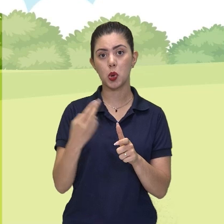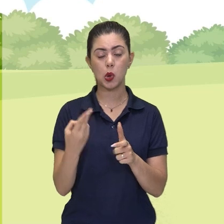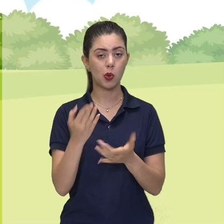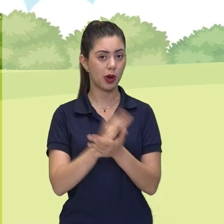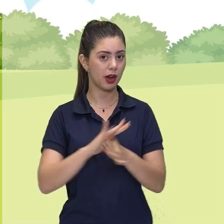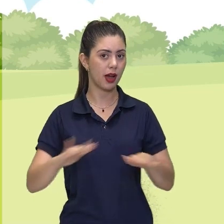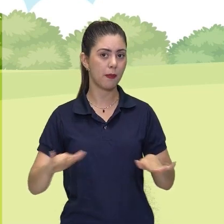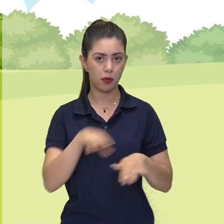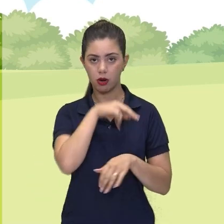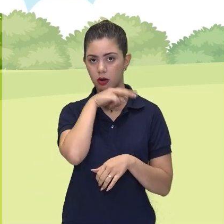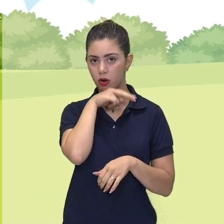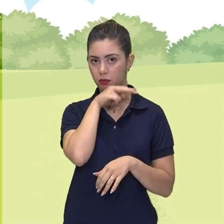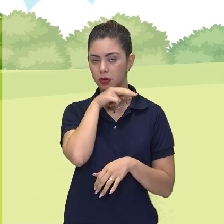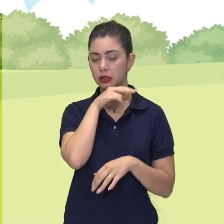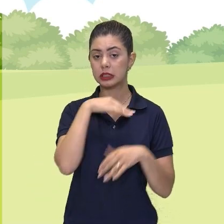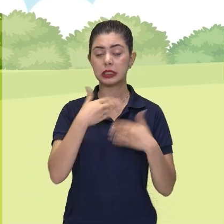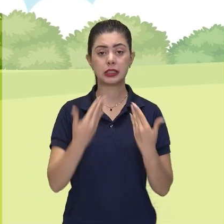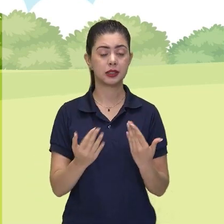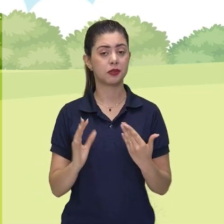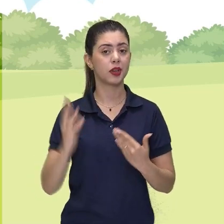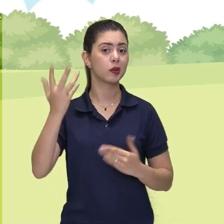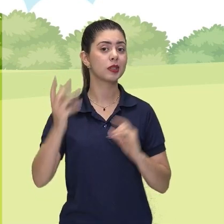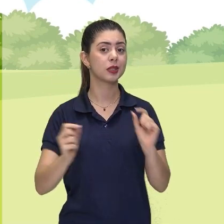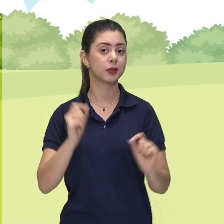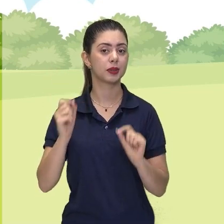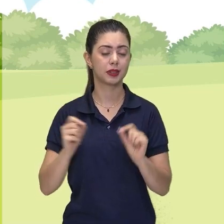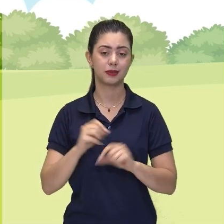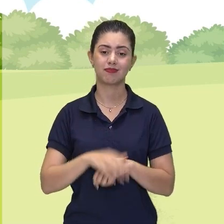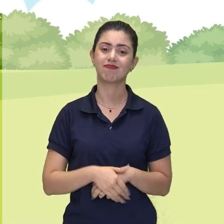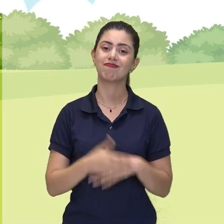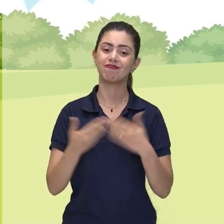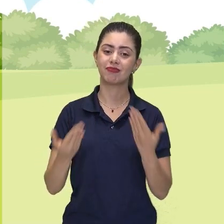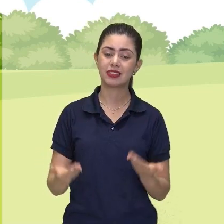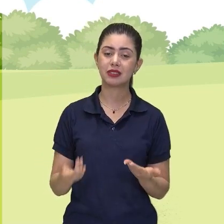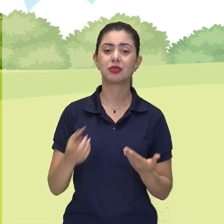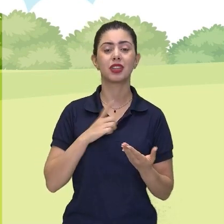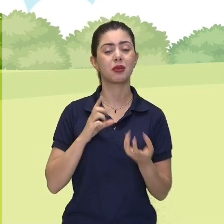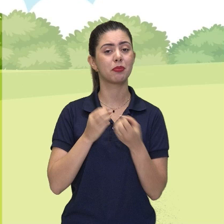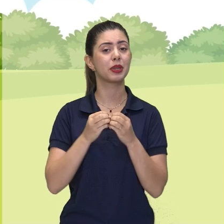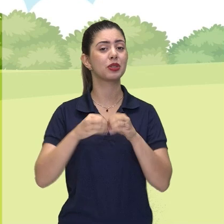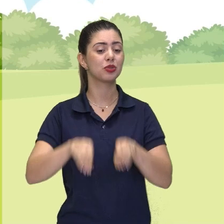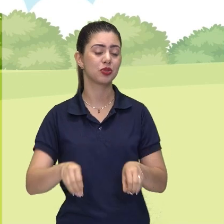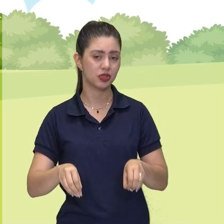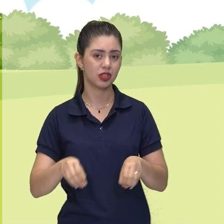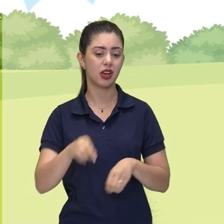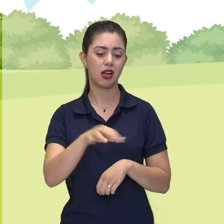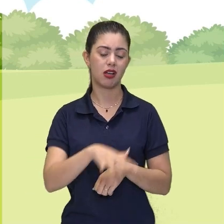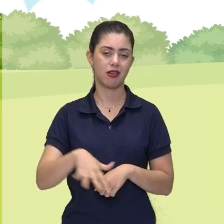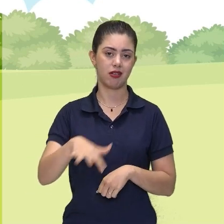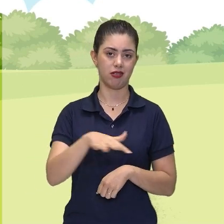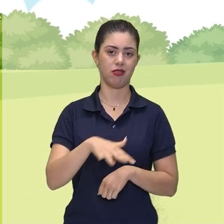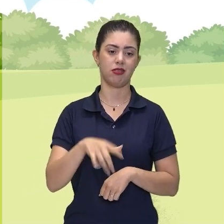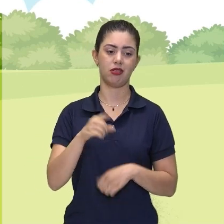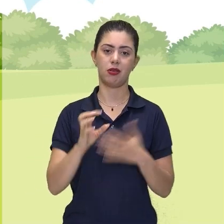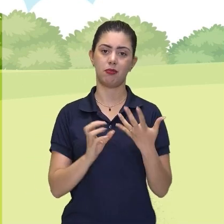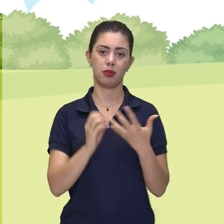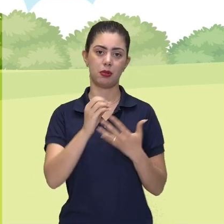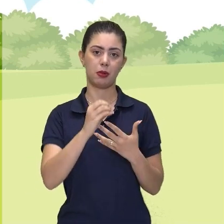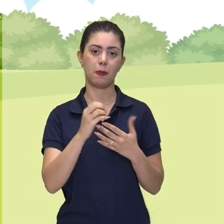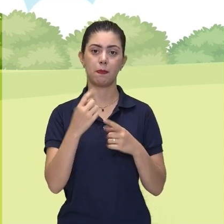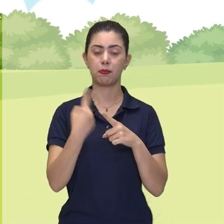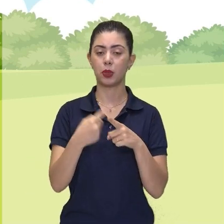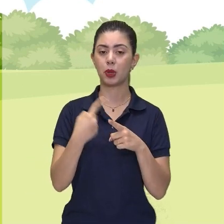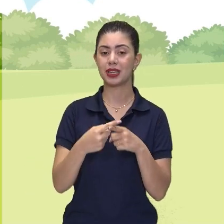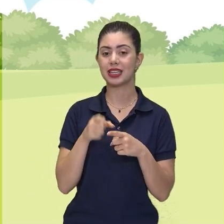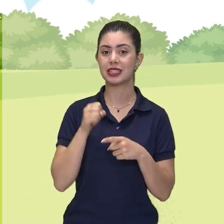foi extinta. O que vai acontecer? Um desequilíbrio nesse ambiente, né? Então, se não tem